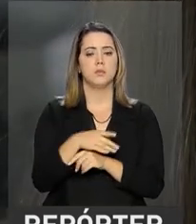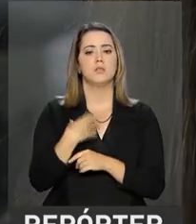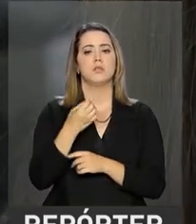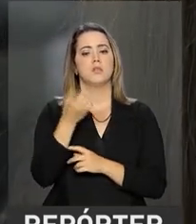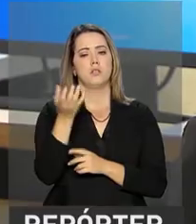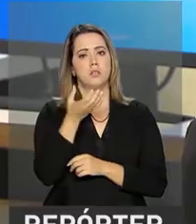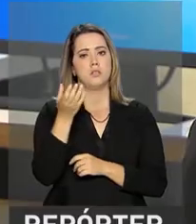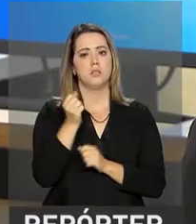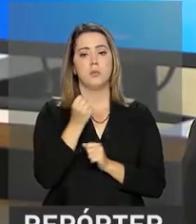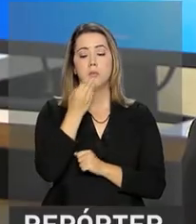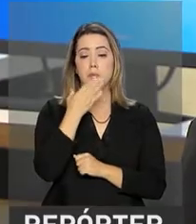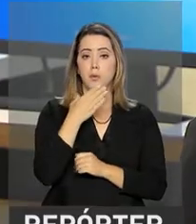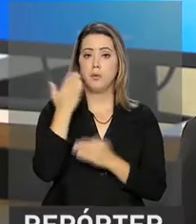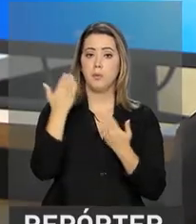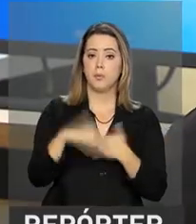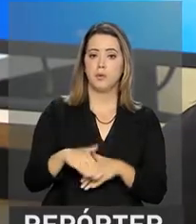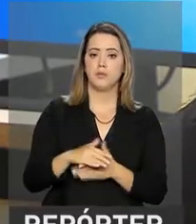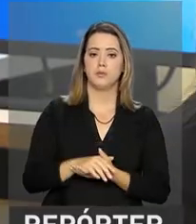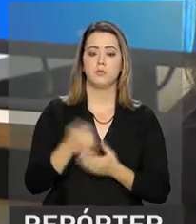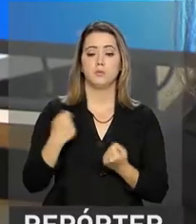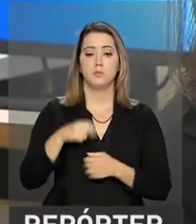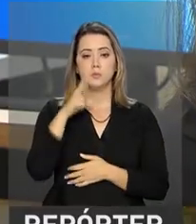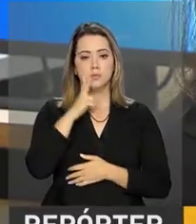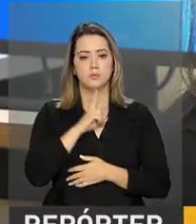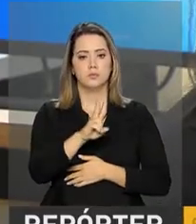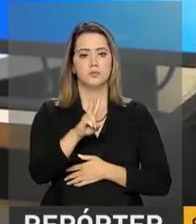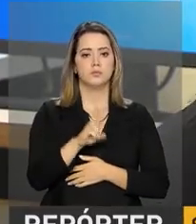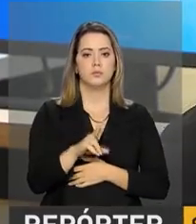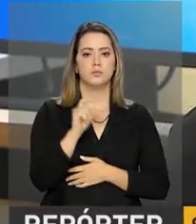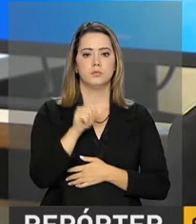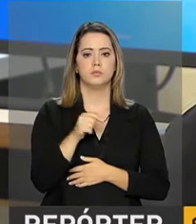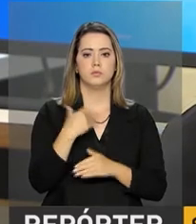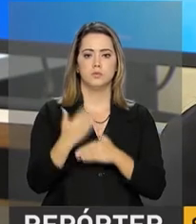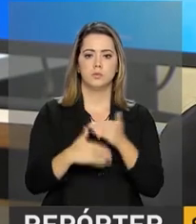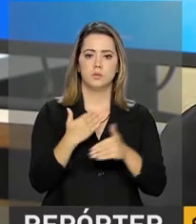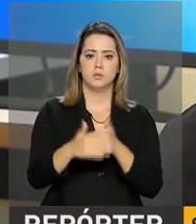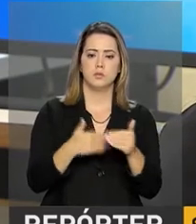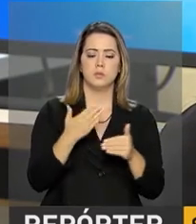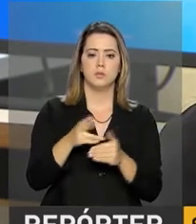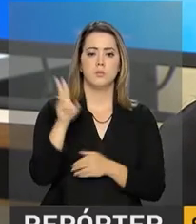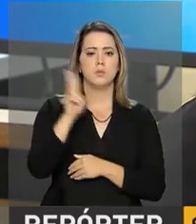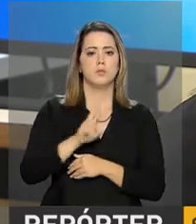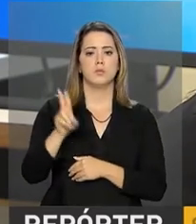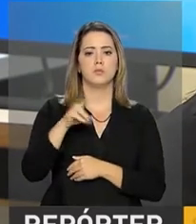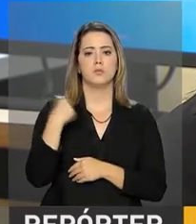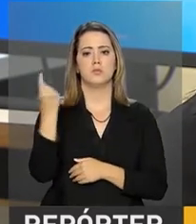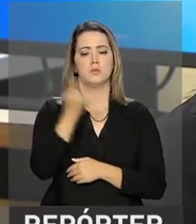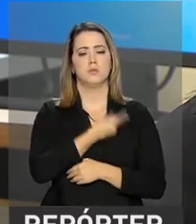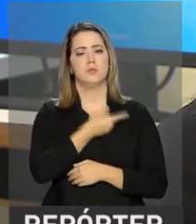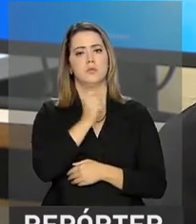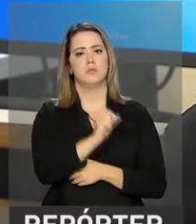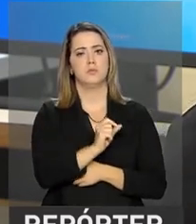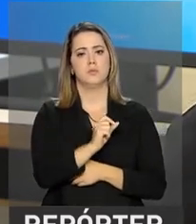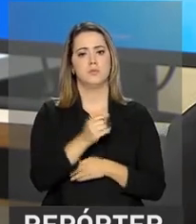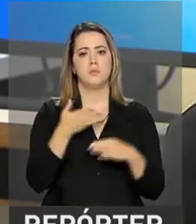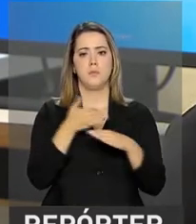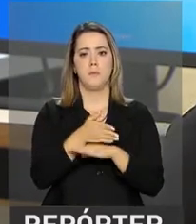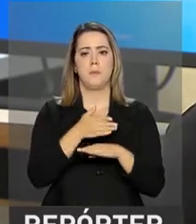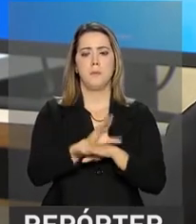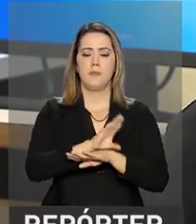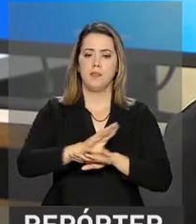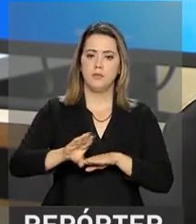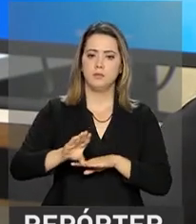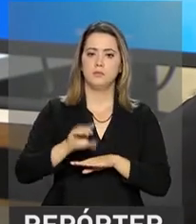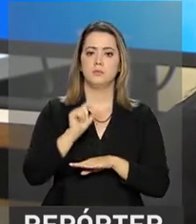boa prova. É preciso que a gente tenha um olhar sobre esse desempenho da universidade para que a gente entre num